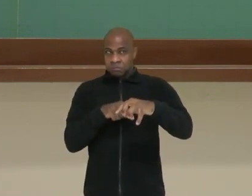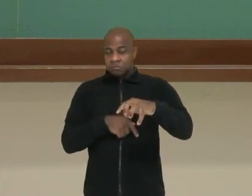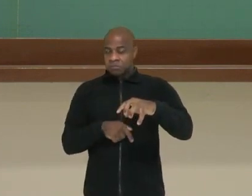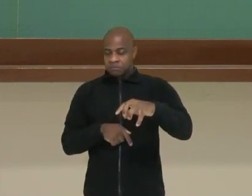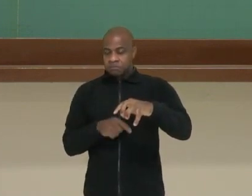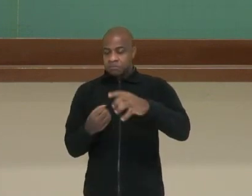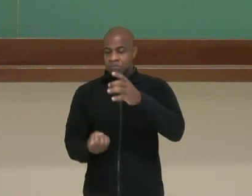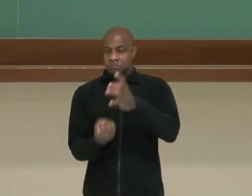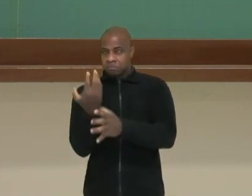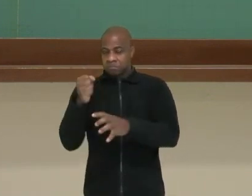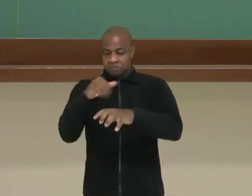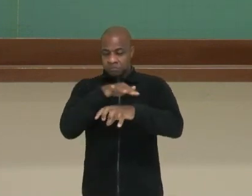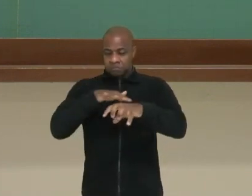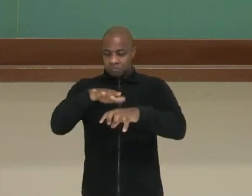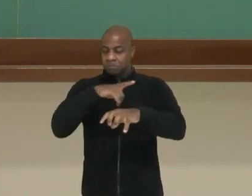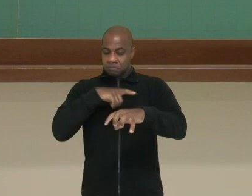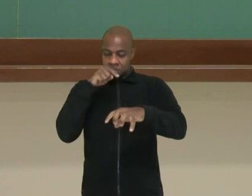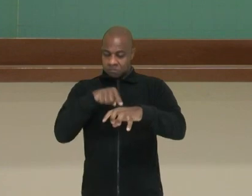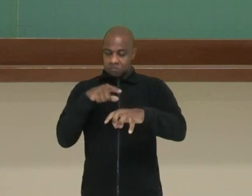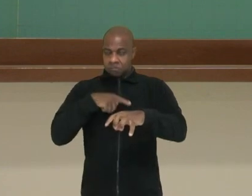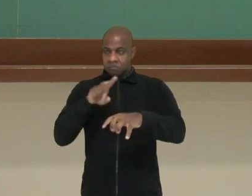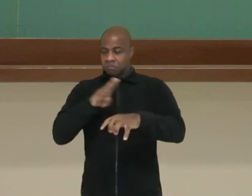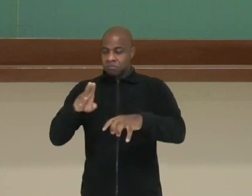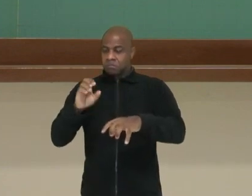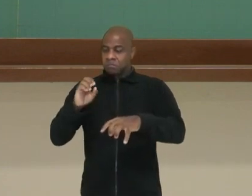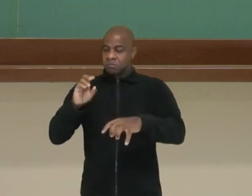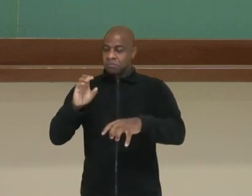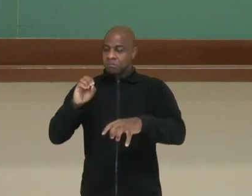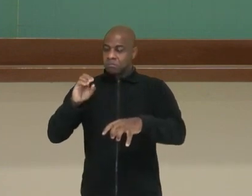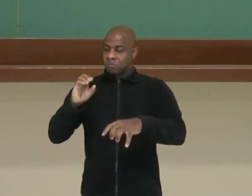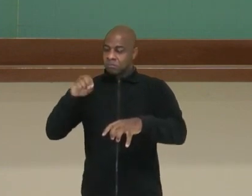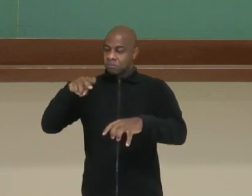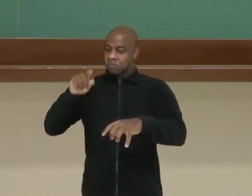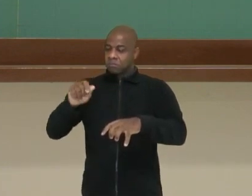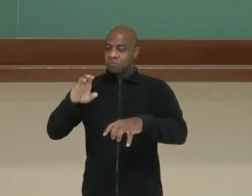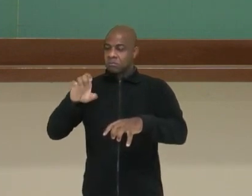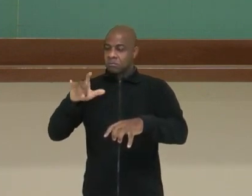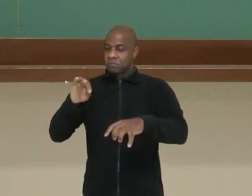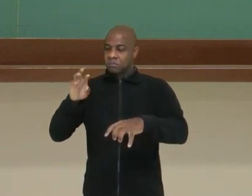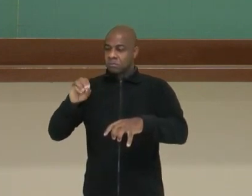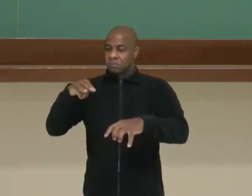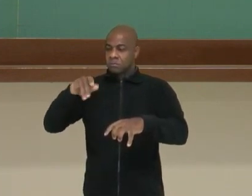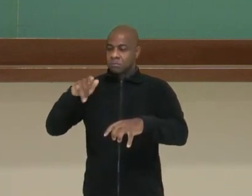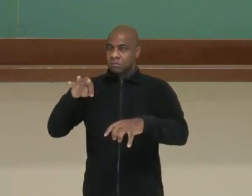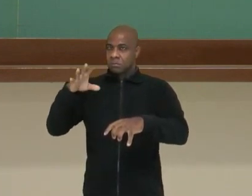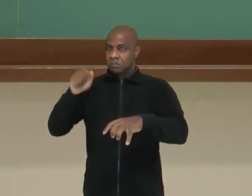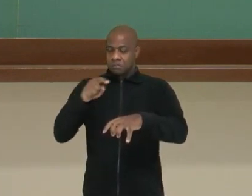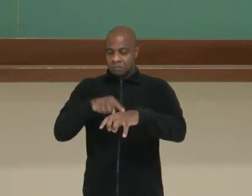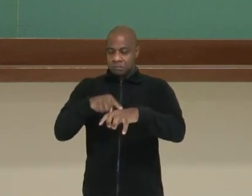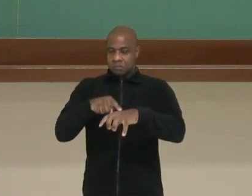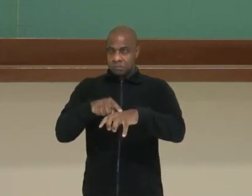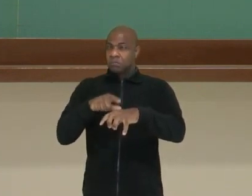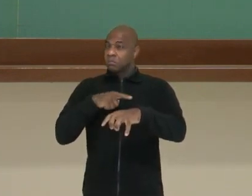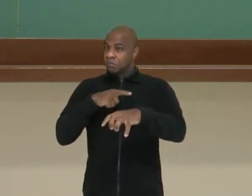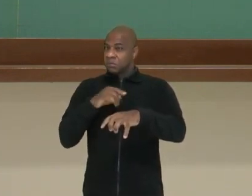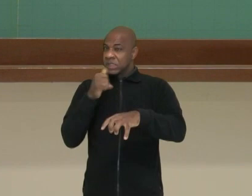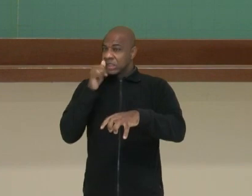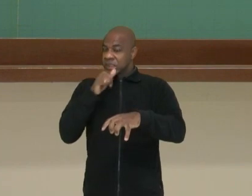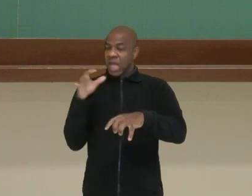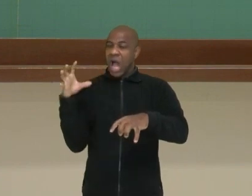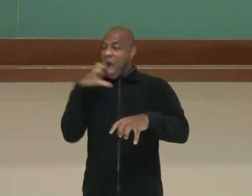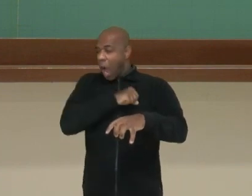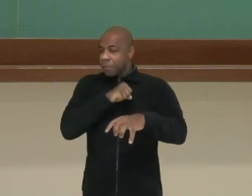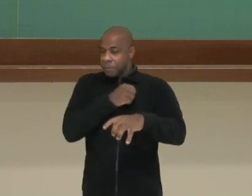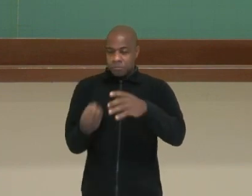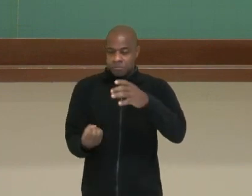campo magnético. Daí vem o nome onda eletromagnética. É uma carga acelerada que